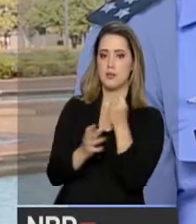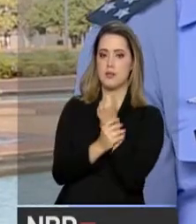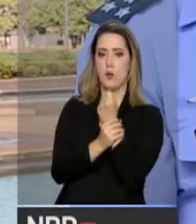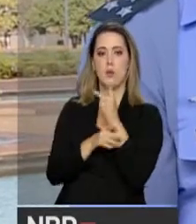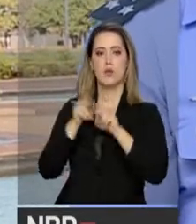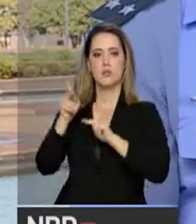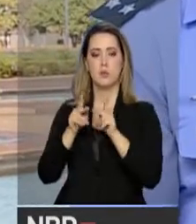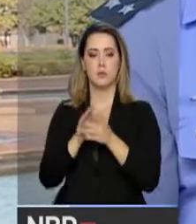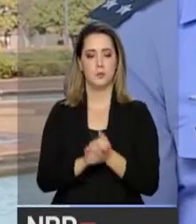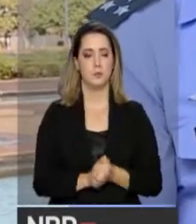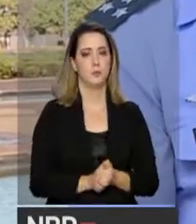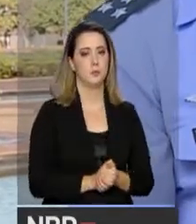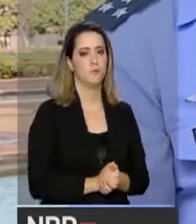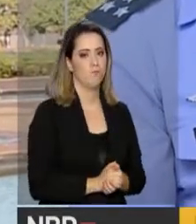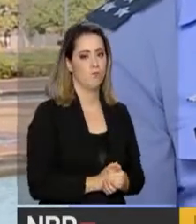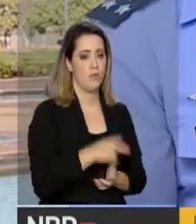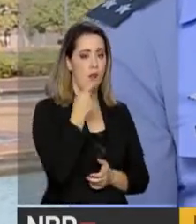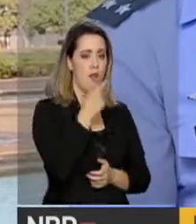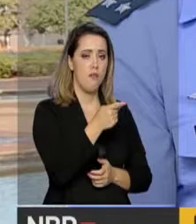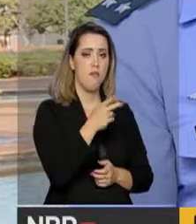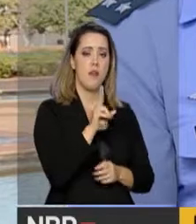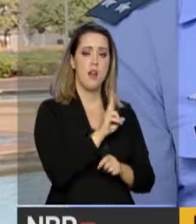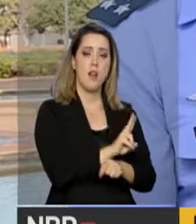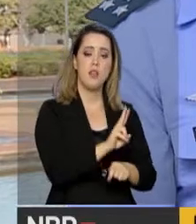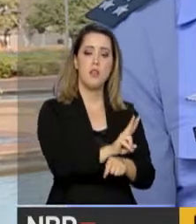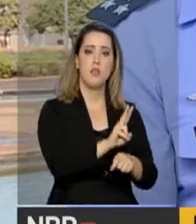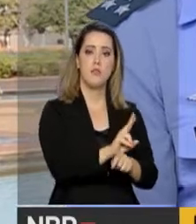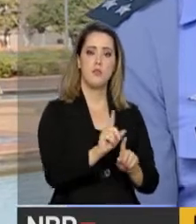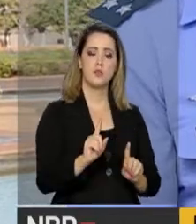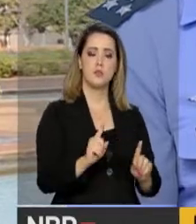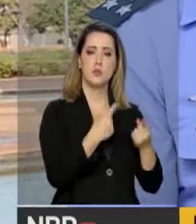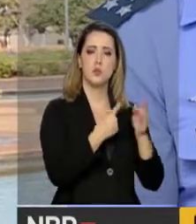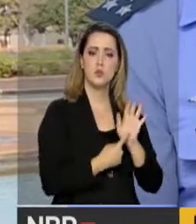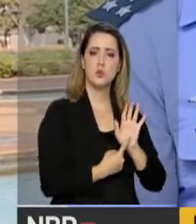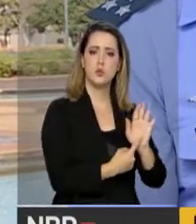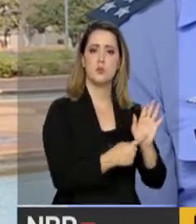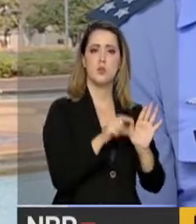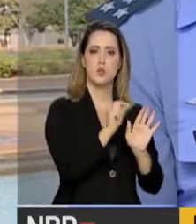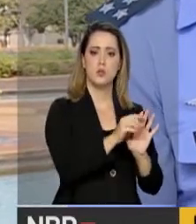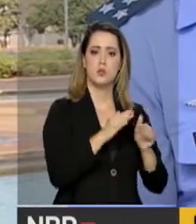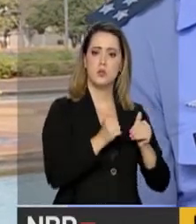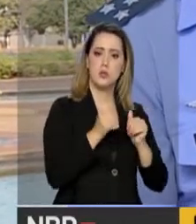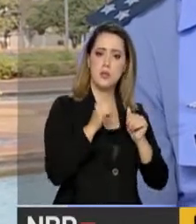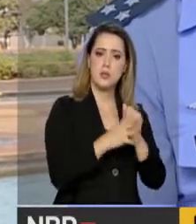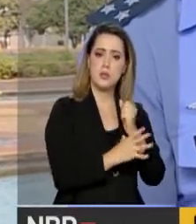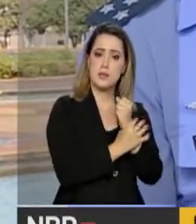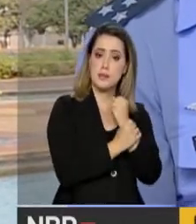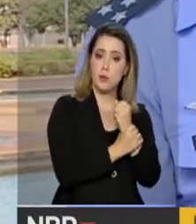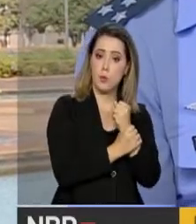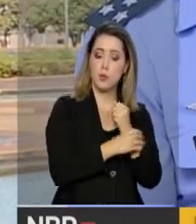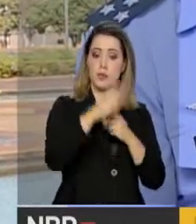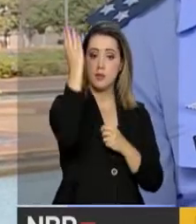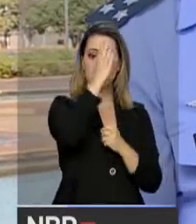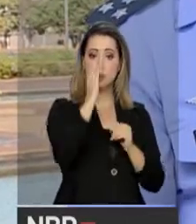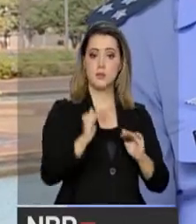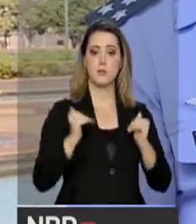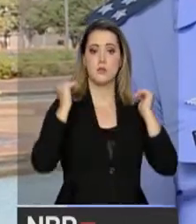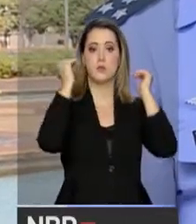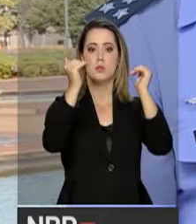nos remete a uma amplitude maior no sentido de segurança nacional, de nossa